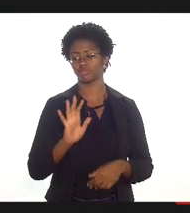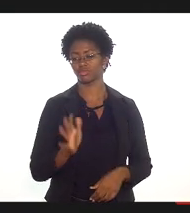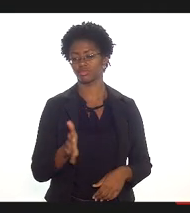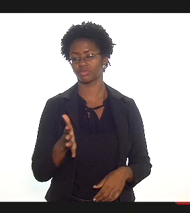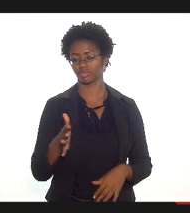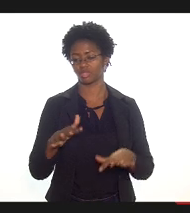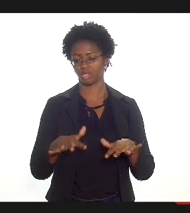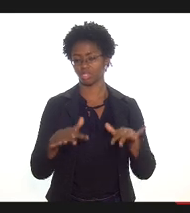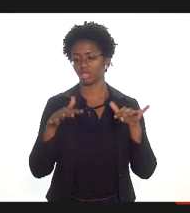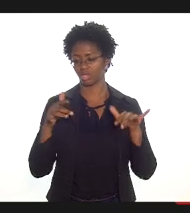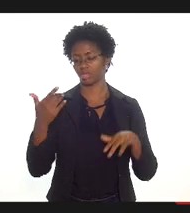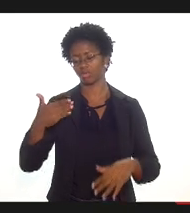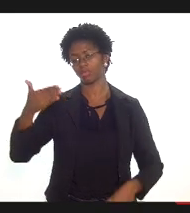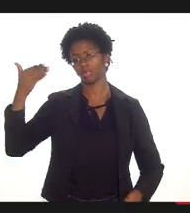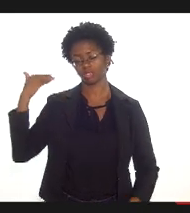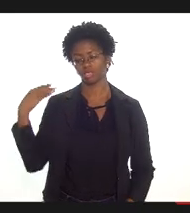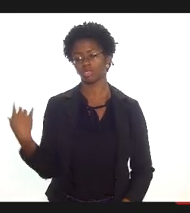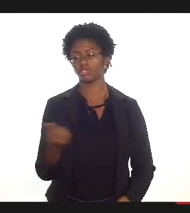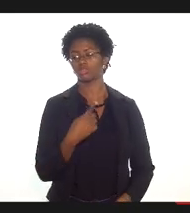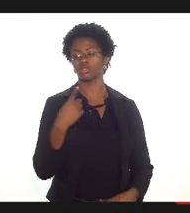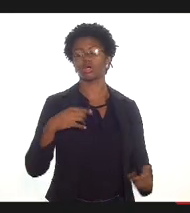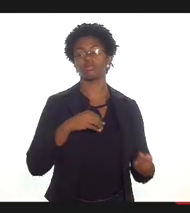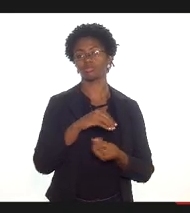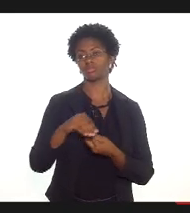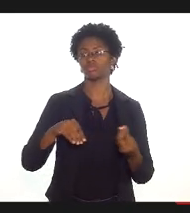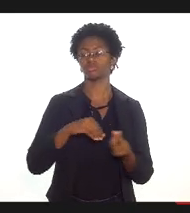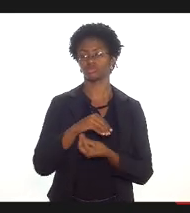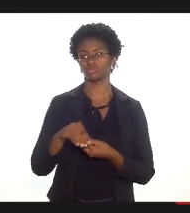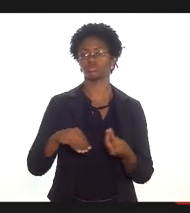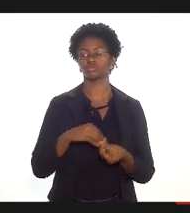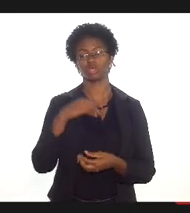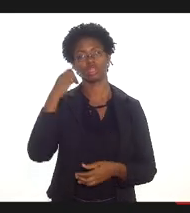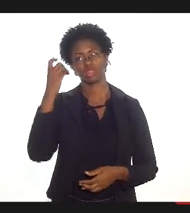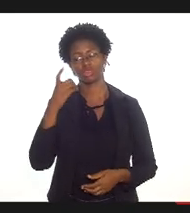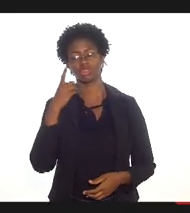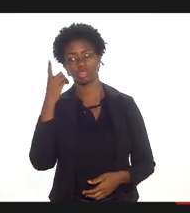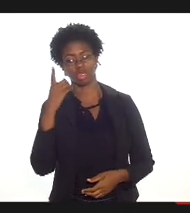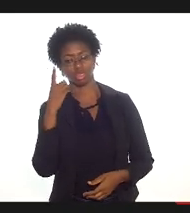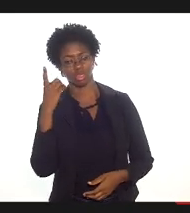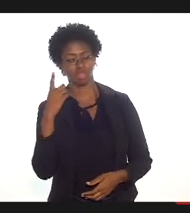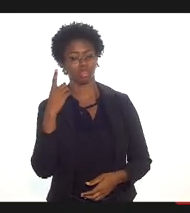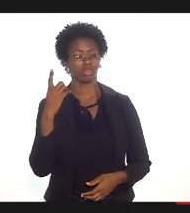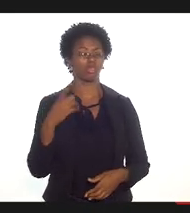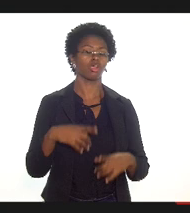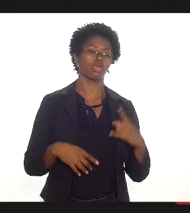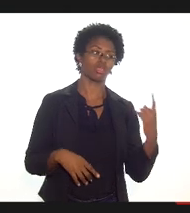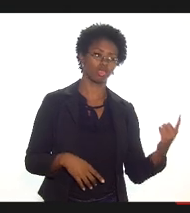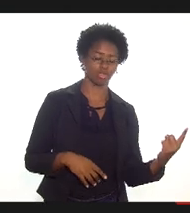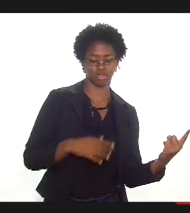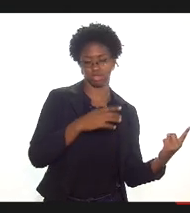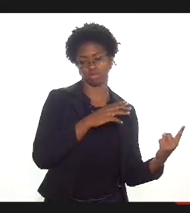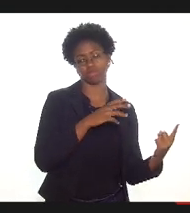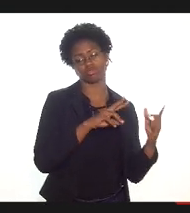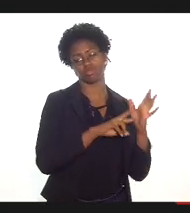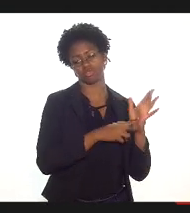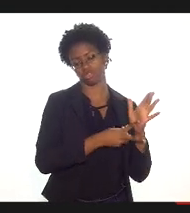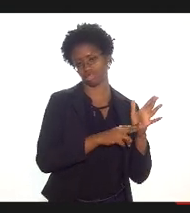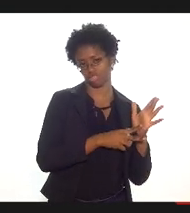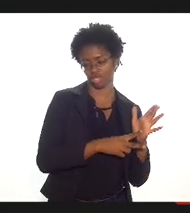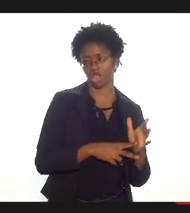na audiência passada, nós vamos intercalar um deputado, uma autoridade, um